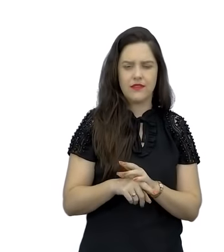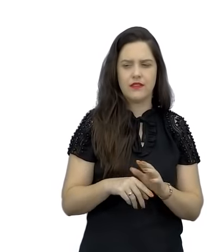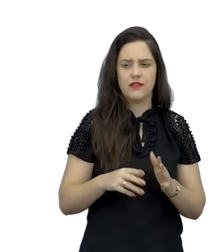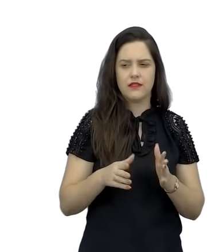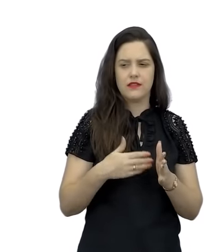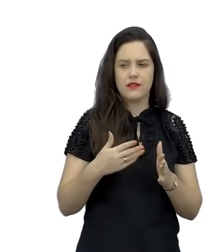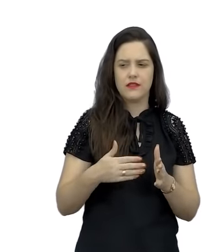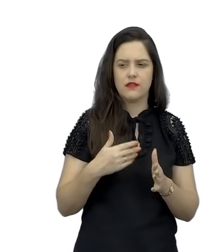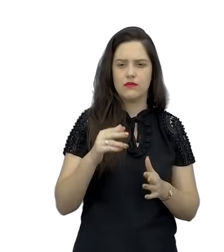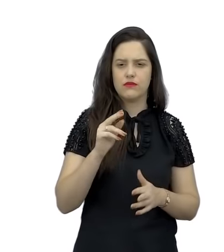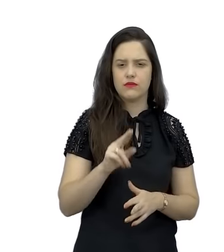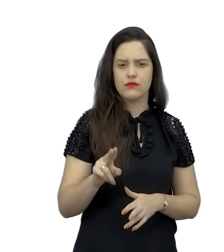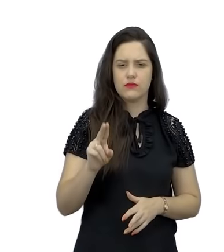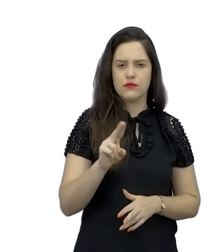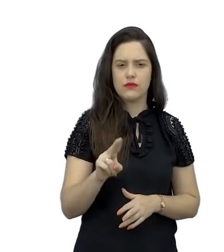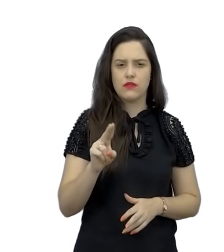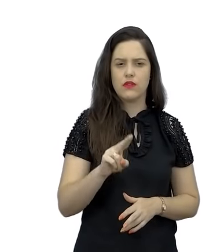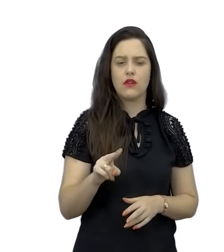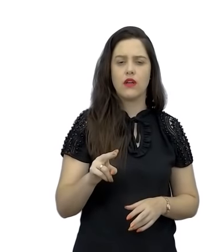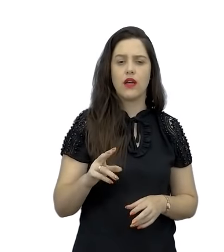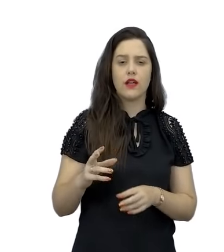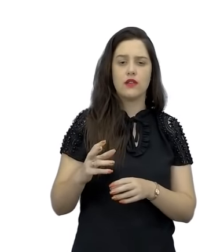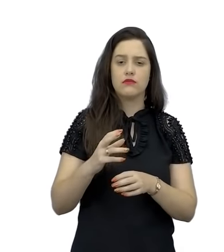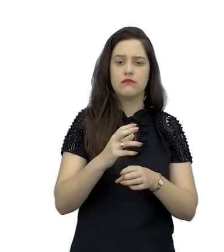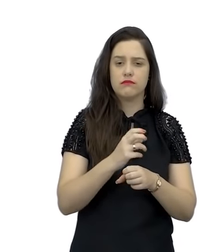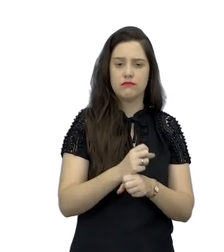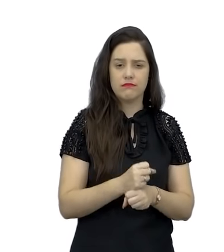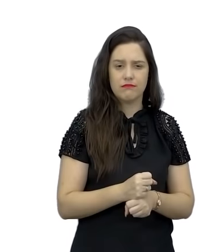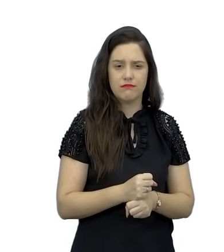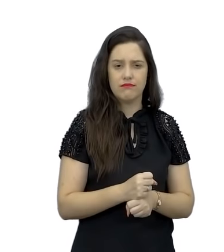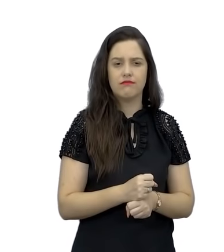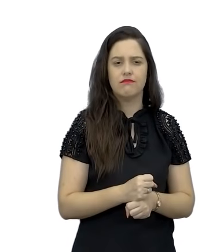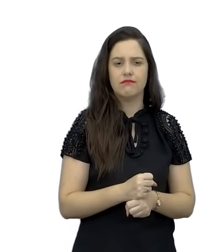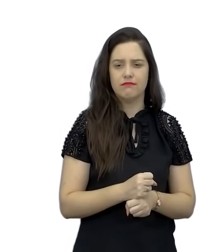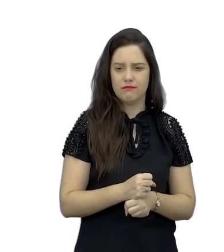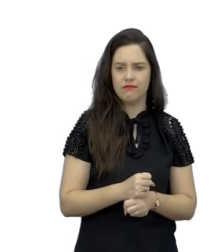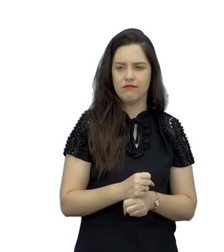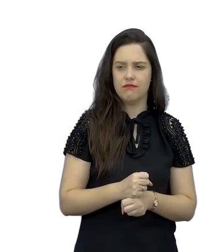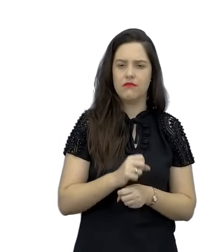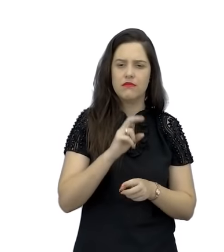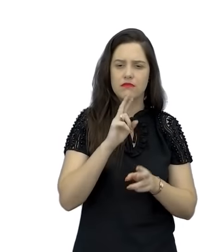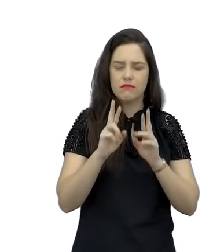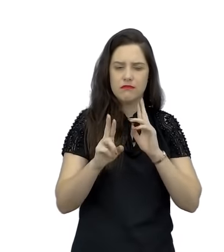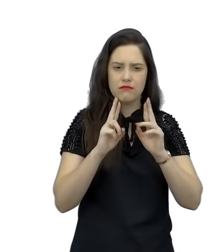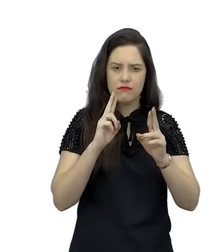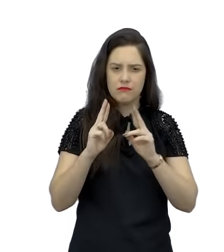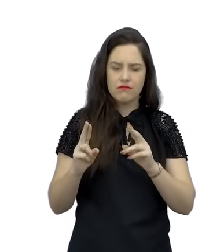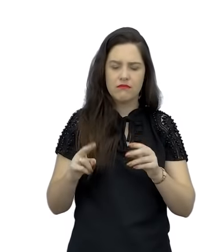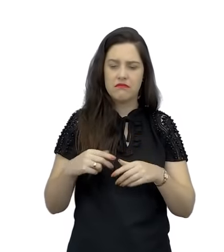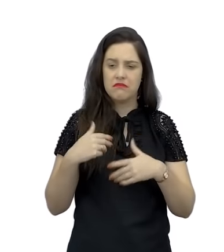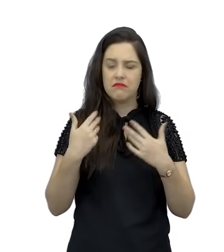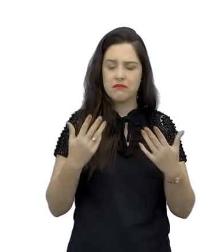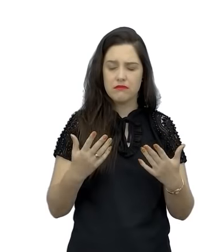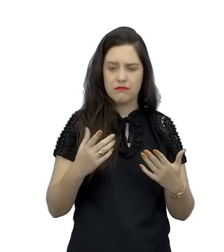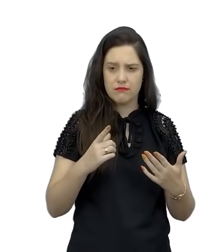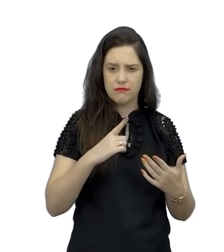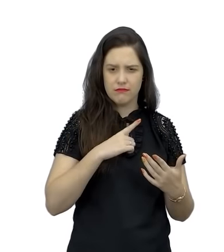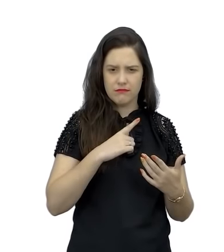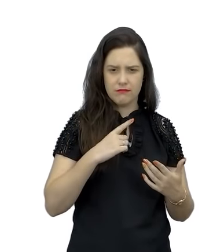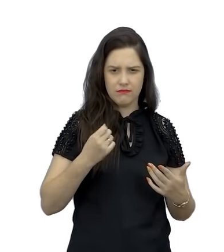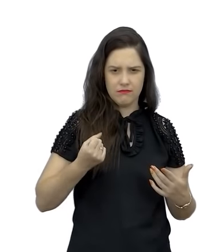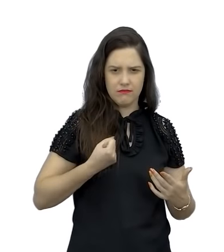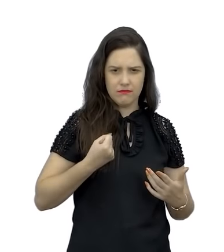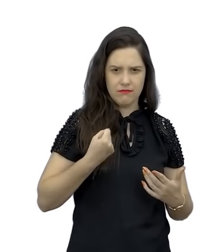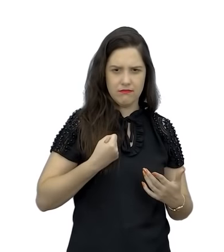né? A Solução de Problemas, Aprender a Resolver Problemas para Aprender. Tem um capítulo todo da